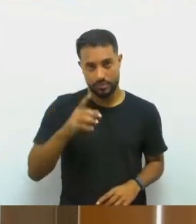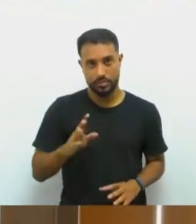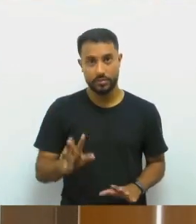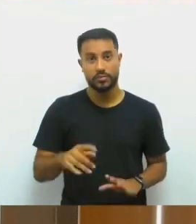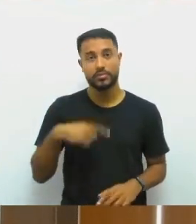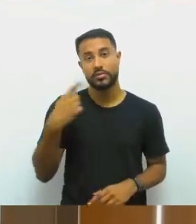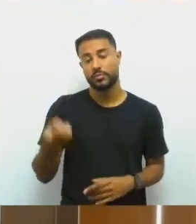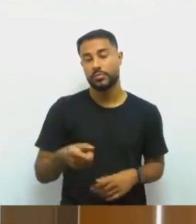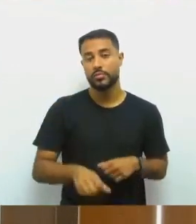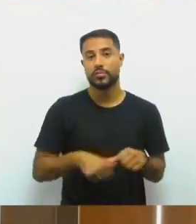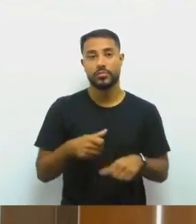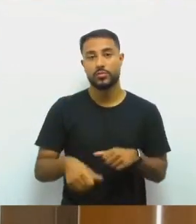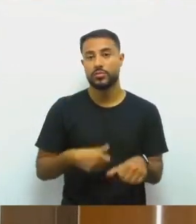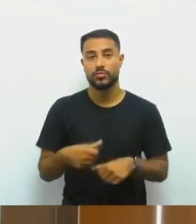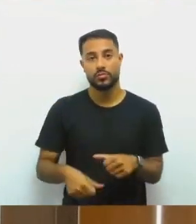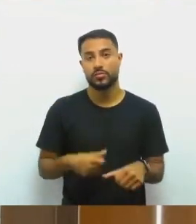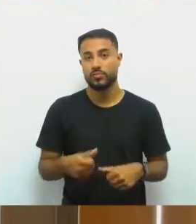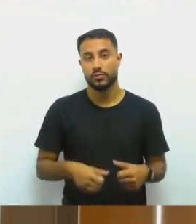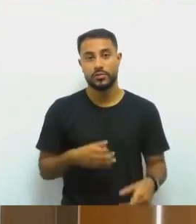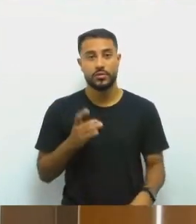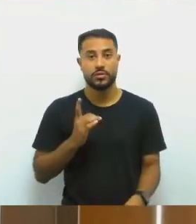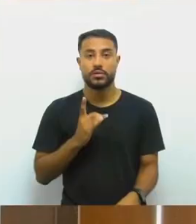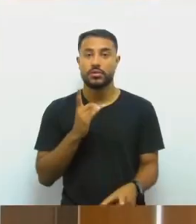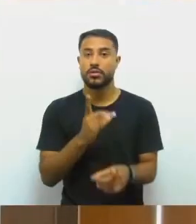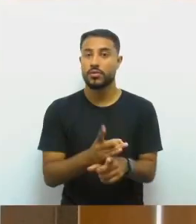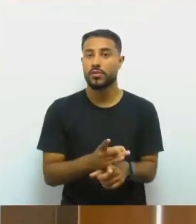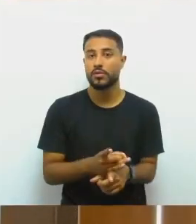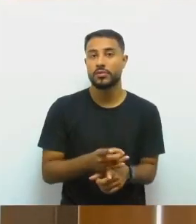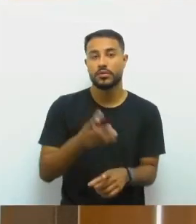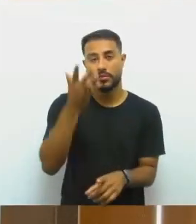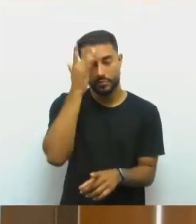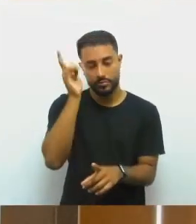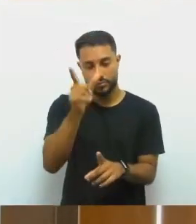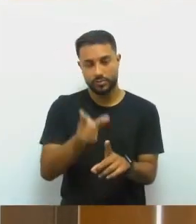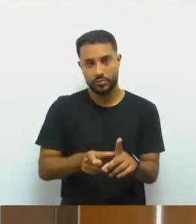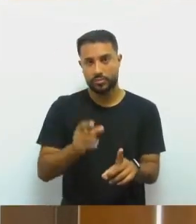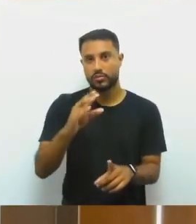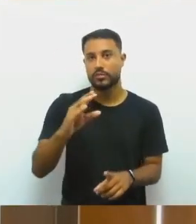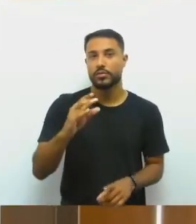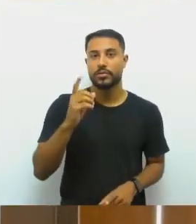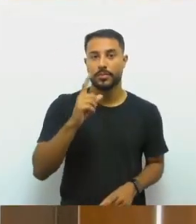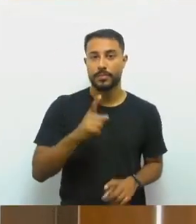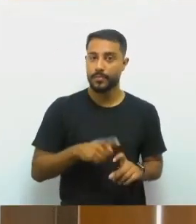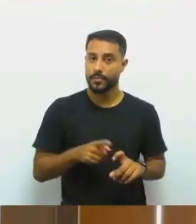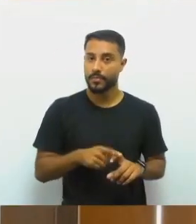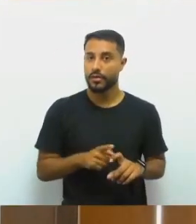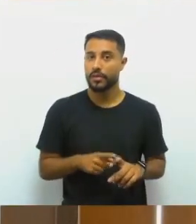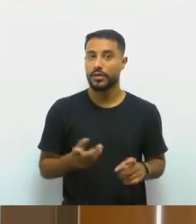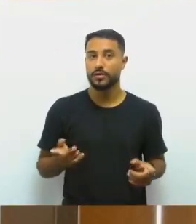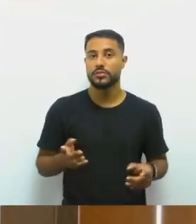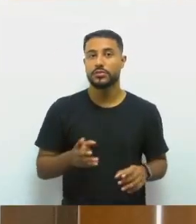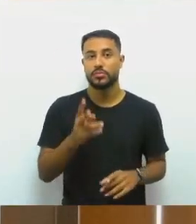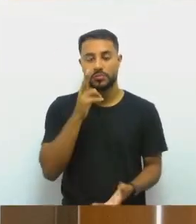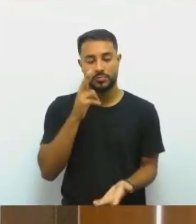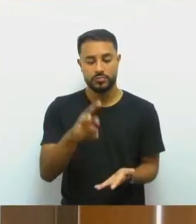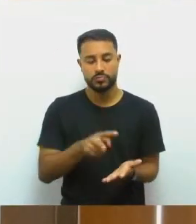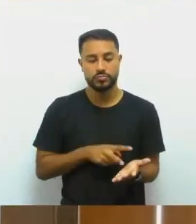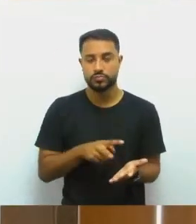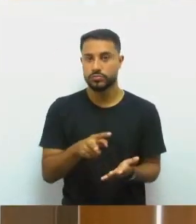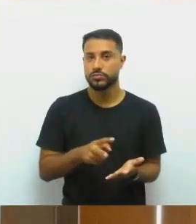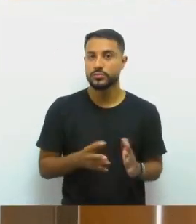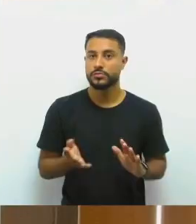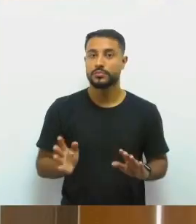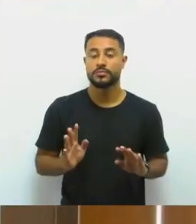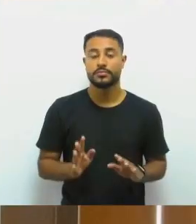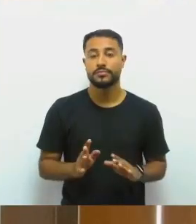já mudou de novo. São as estratégias de saúde da família, onde você é atendida pelo médico da família,